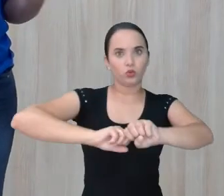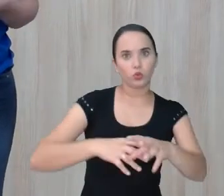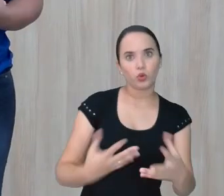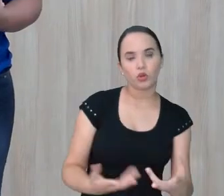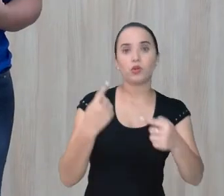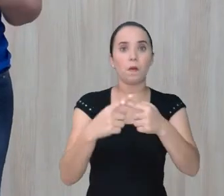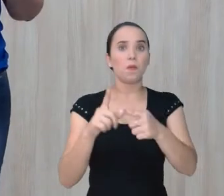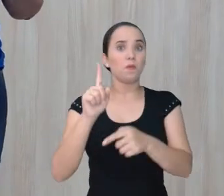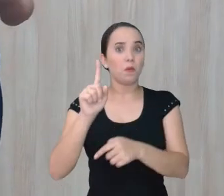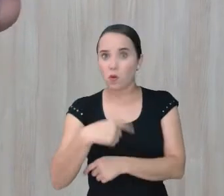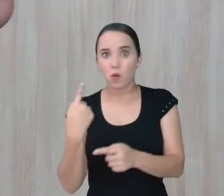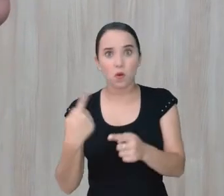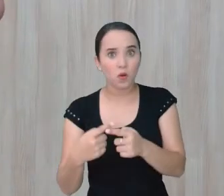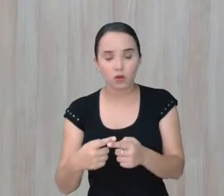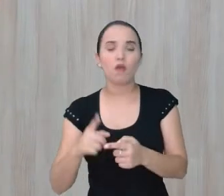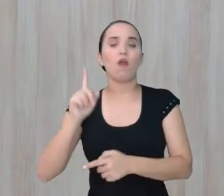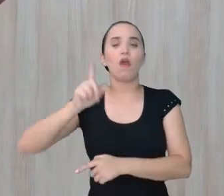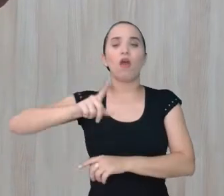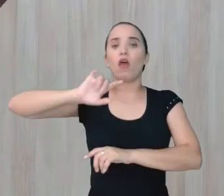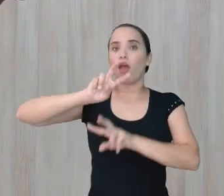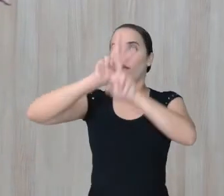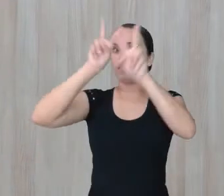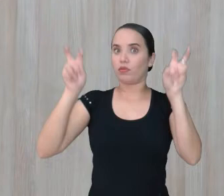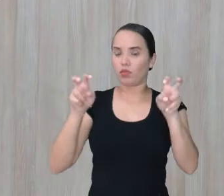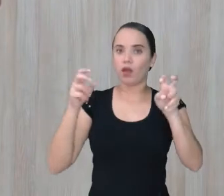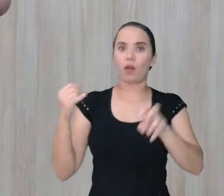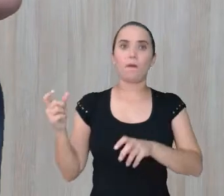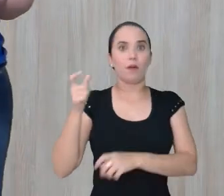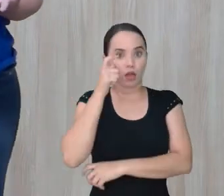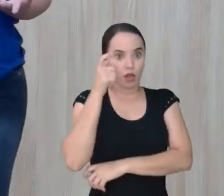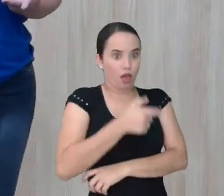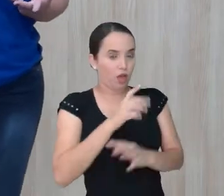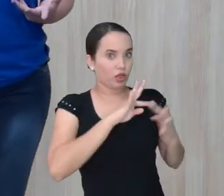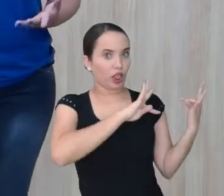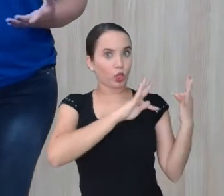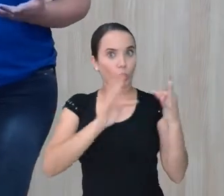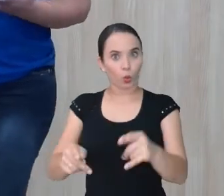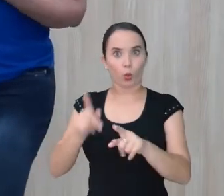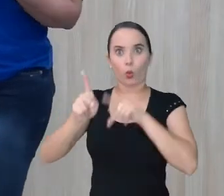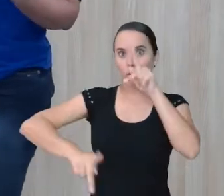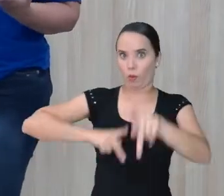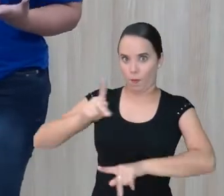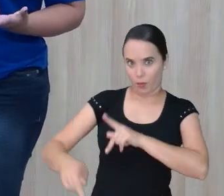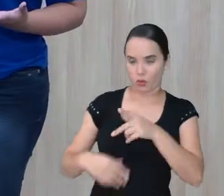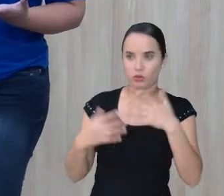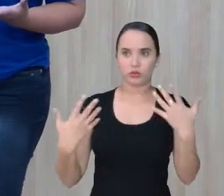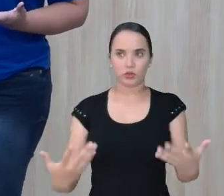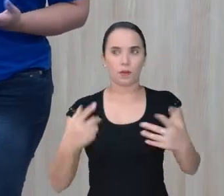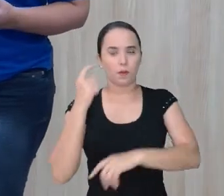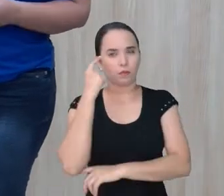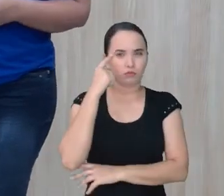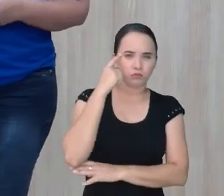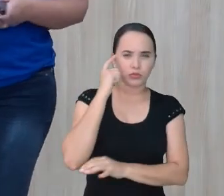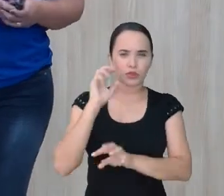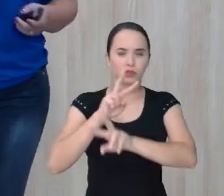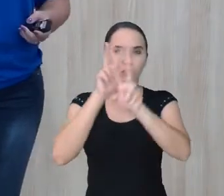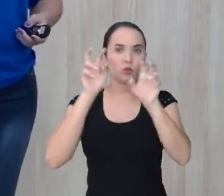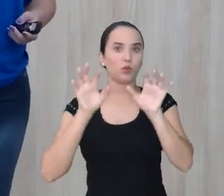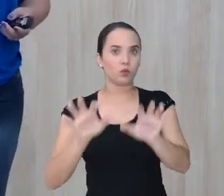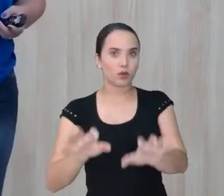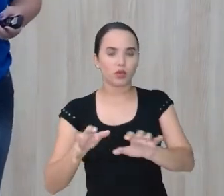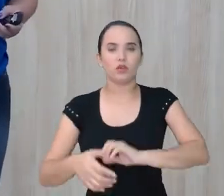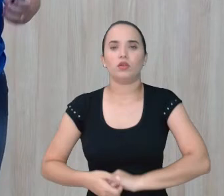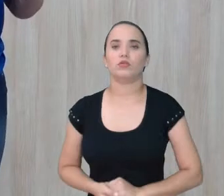porque são temas de interesse de todos, certo? Então, pensando nisso, a gente